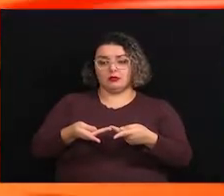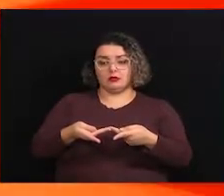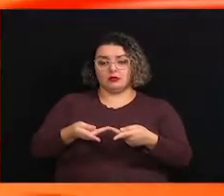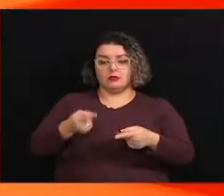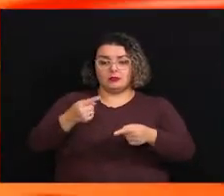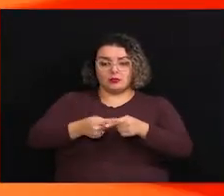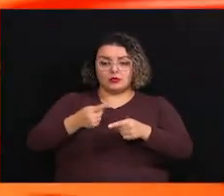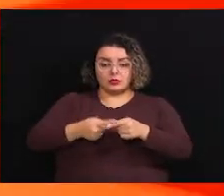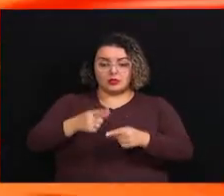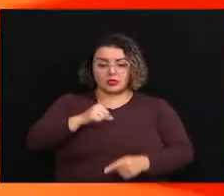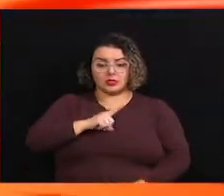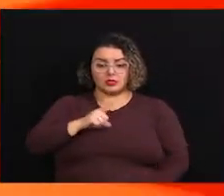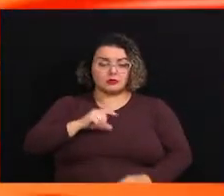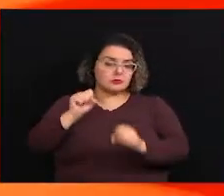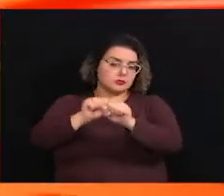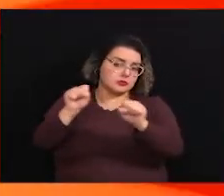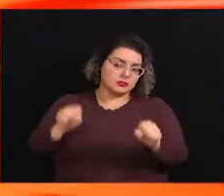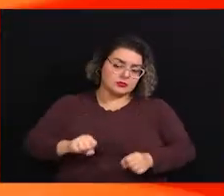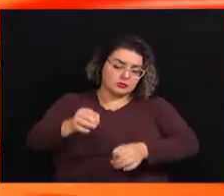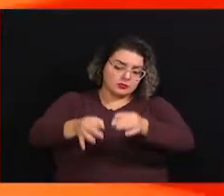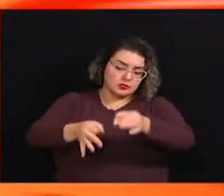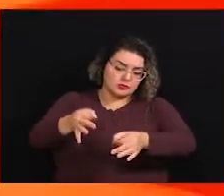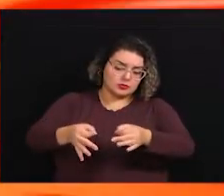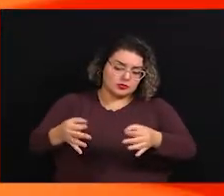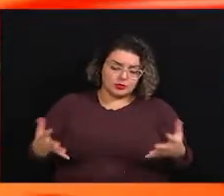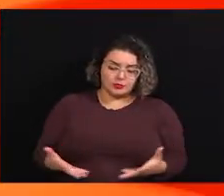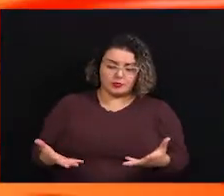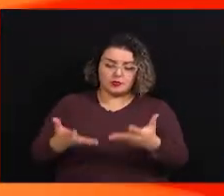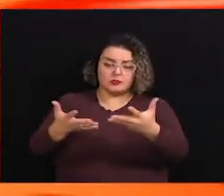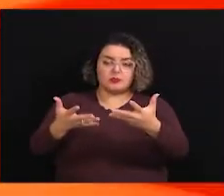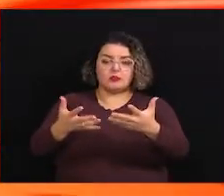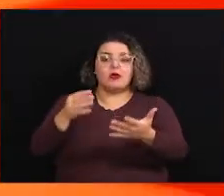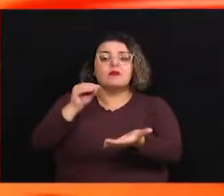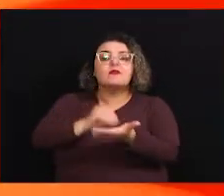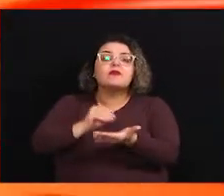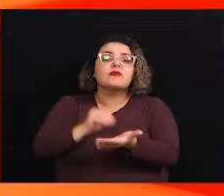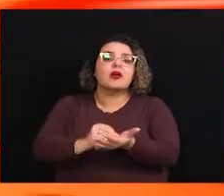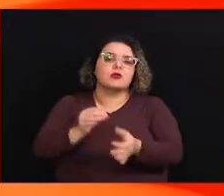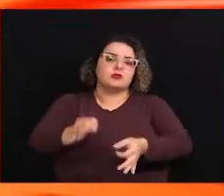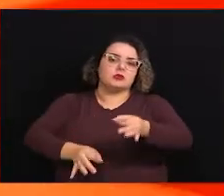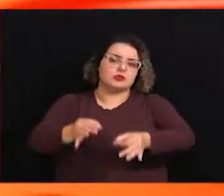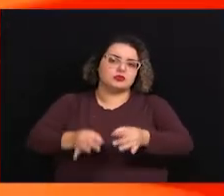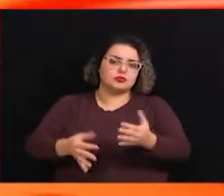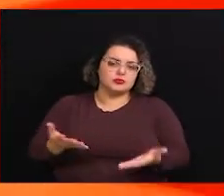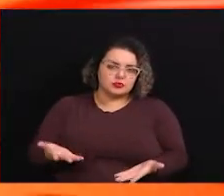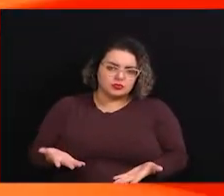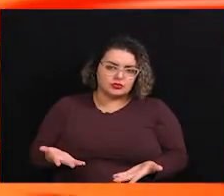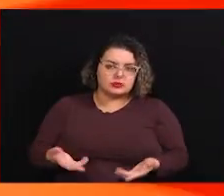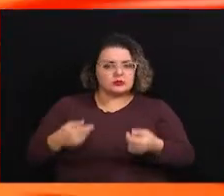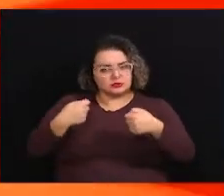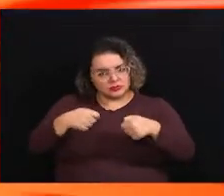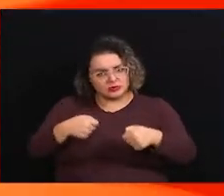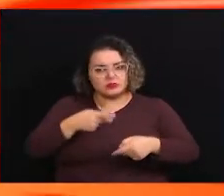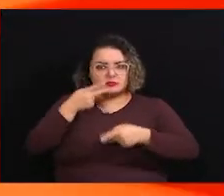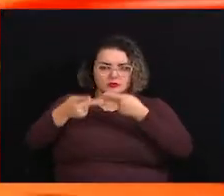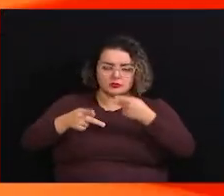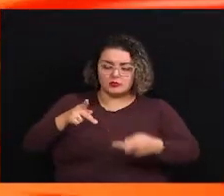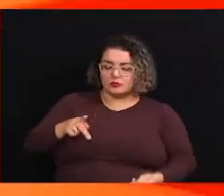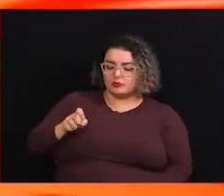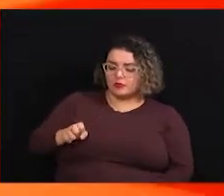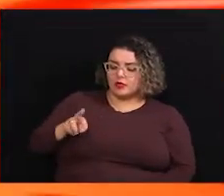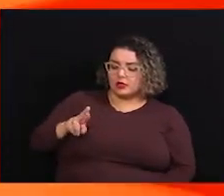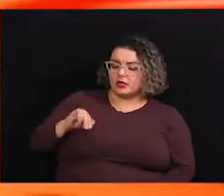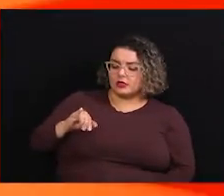falar, porque nós temos um sistema de justiça que promove muita injustiça. Então, nós precisamos falar sobre